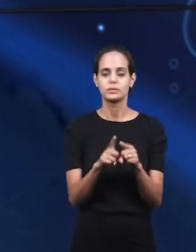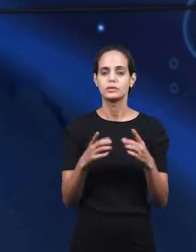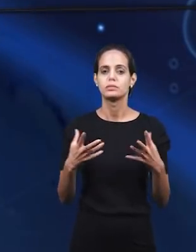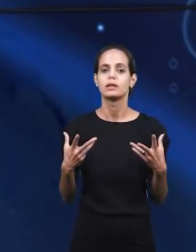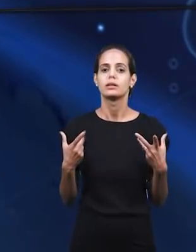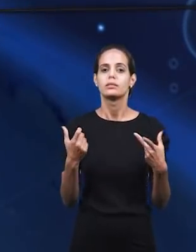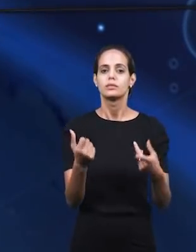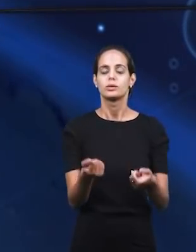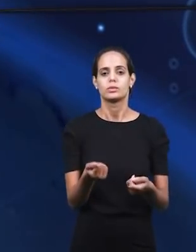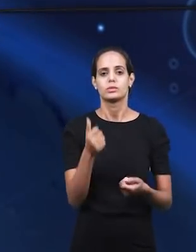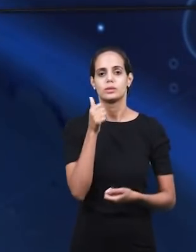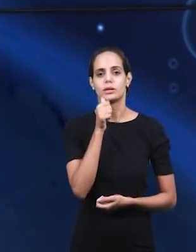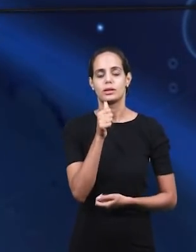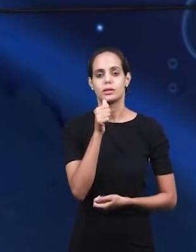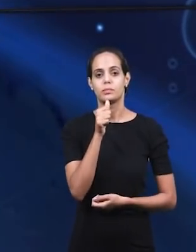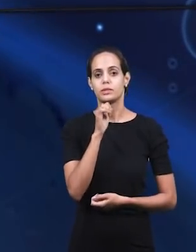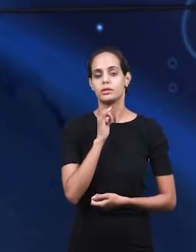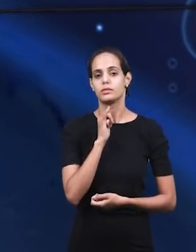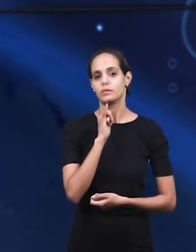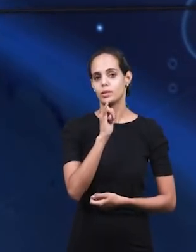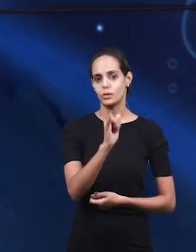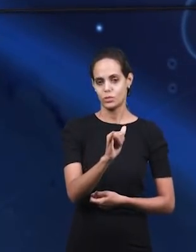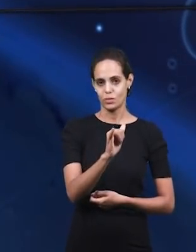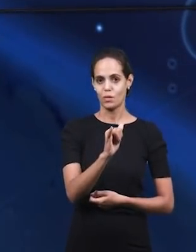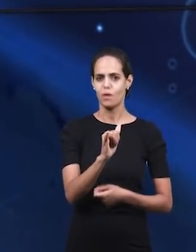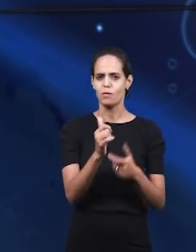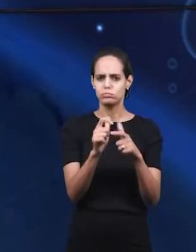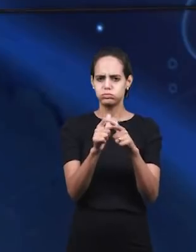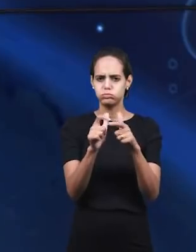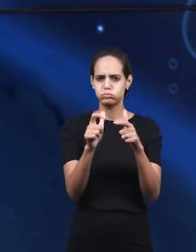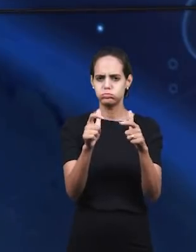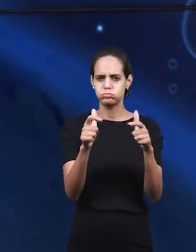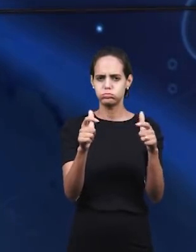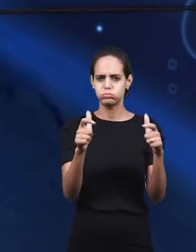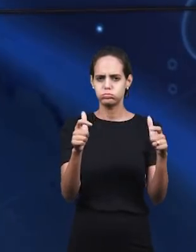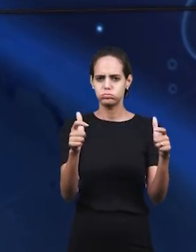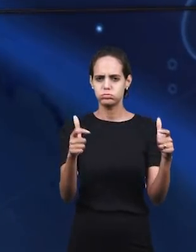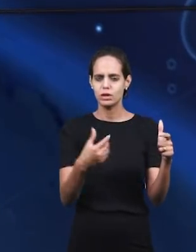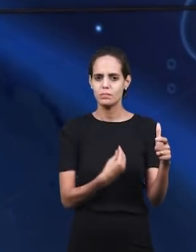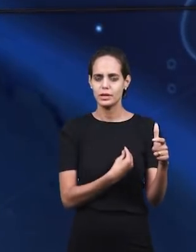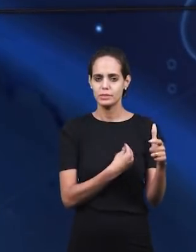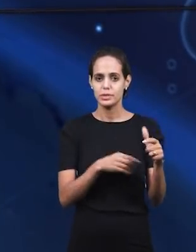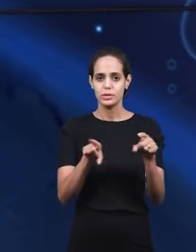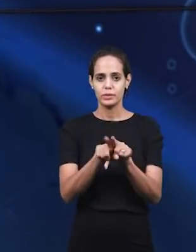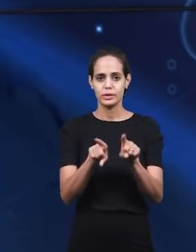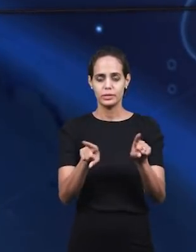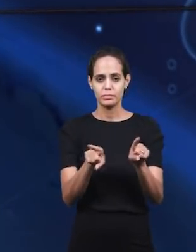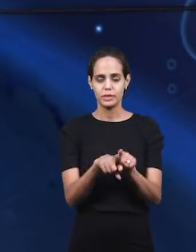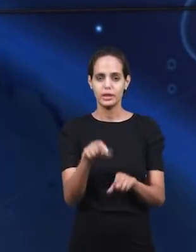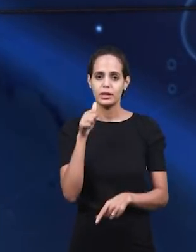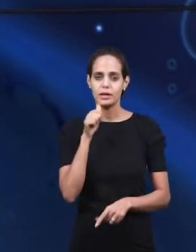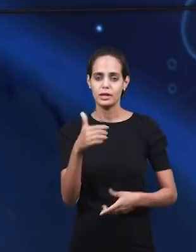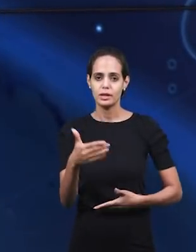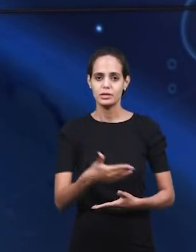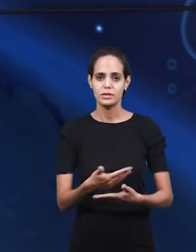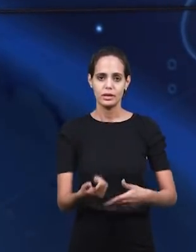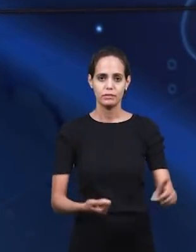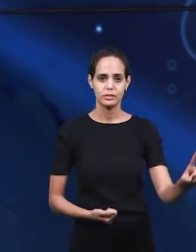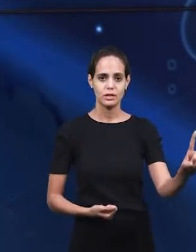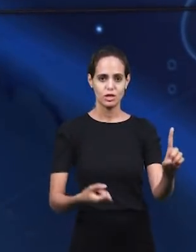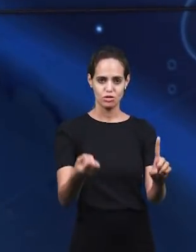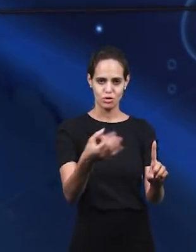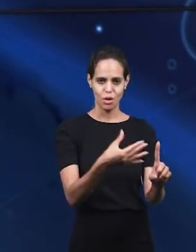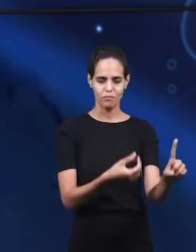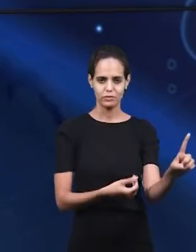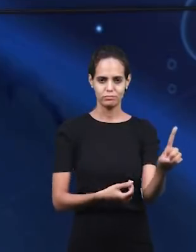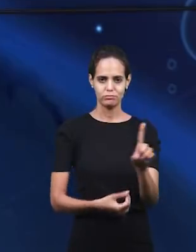irmã de observar a grande participação das irmãs e até as novas, as irmãs novas na igreja